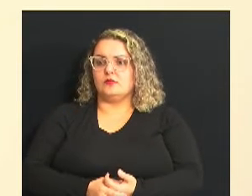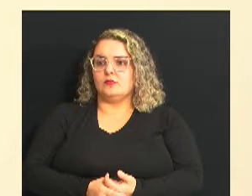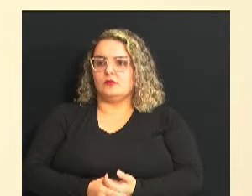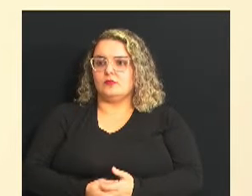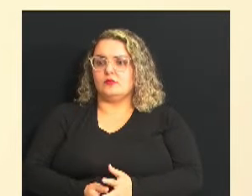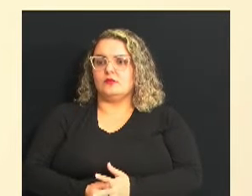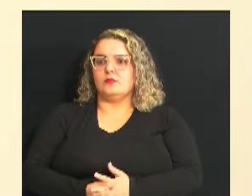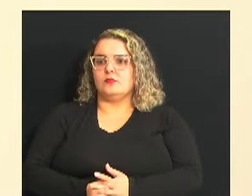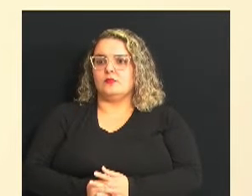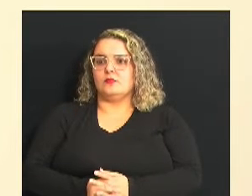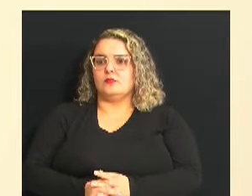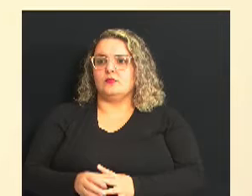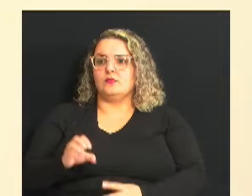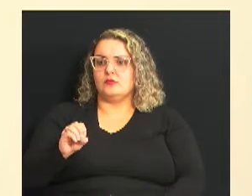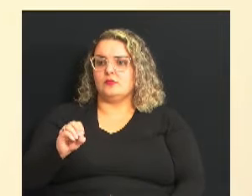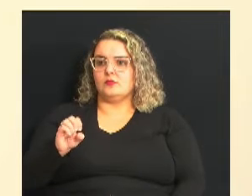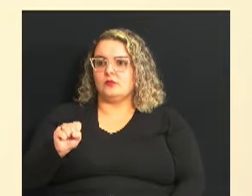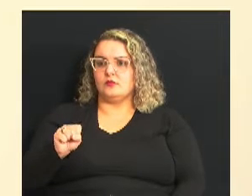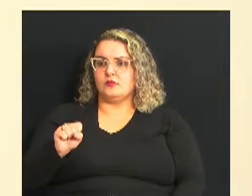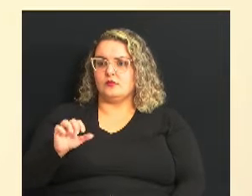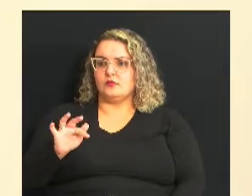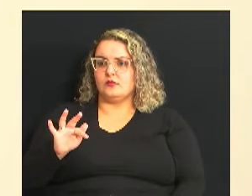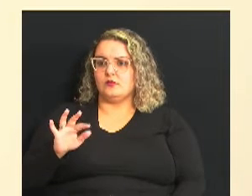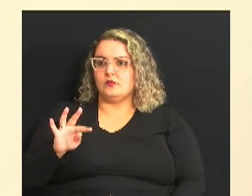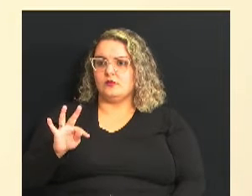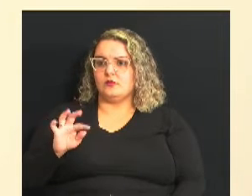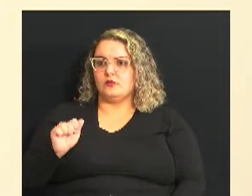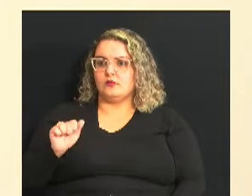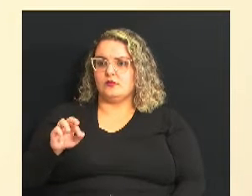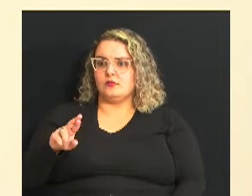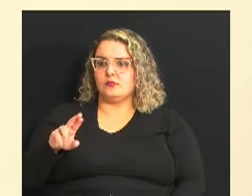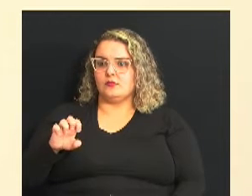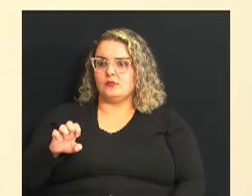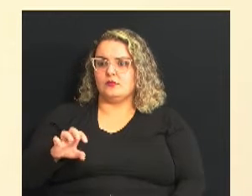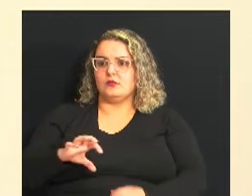livre. Por falar o nome de alguns aí,